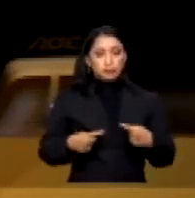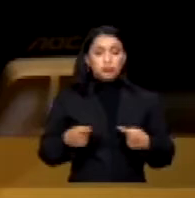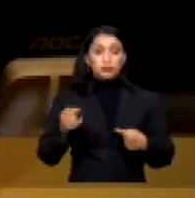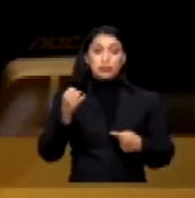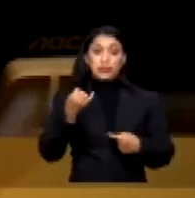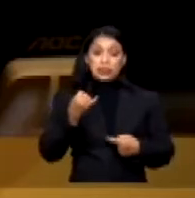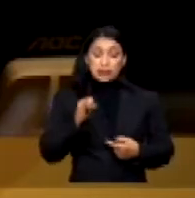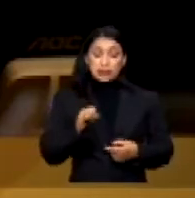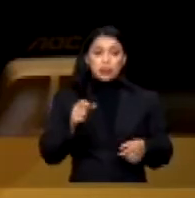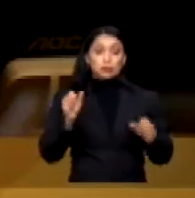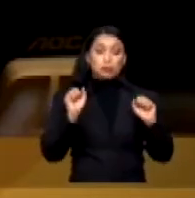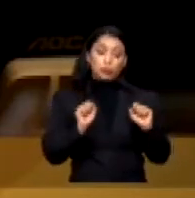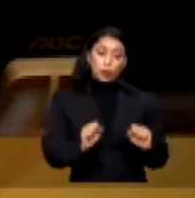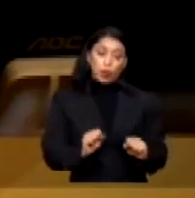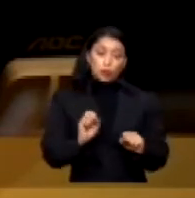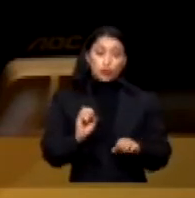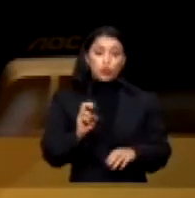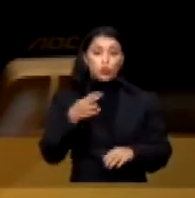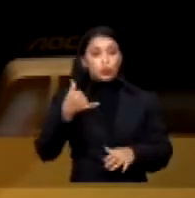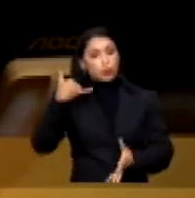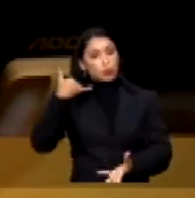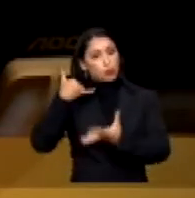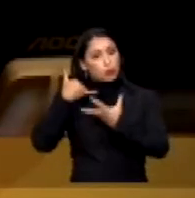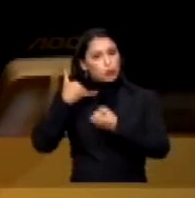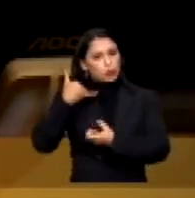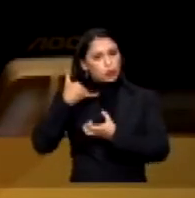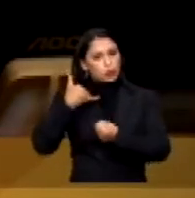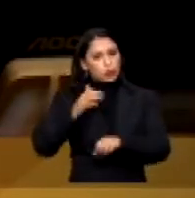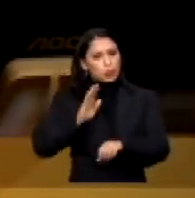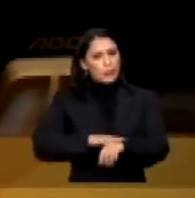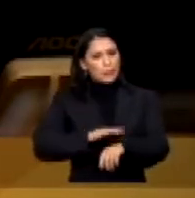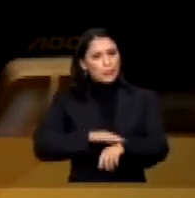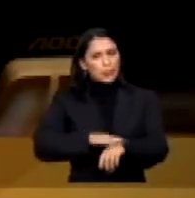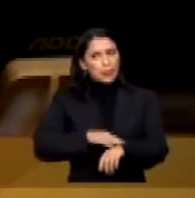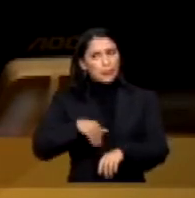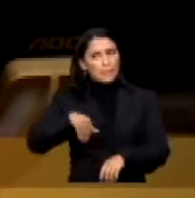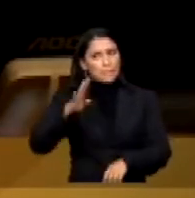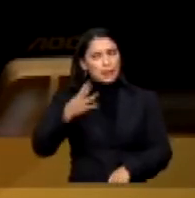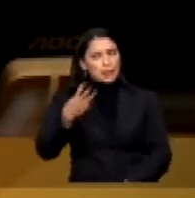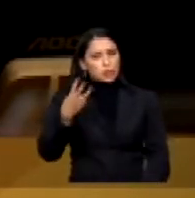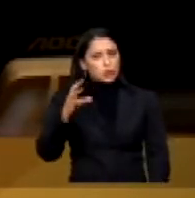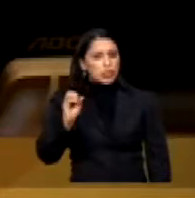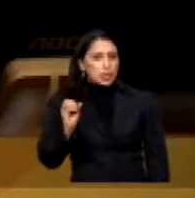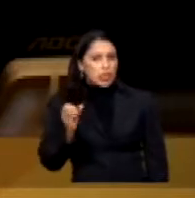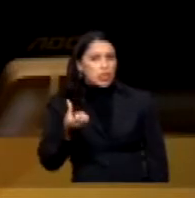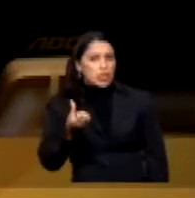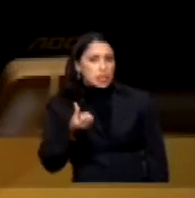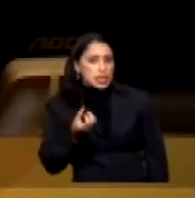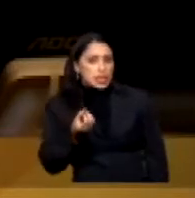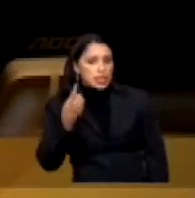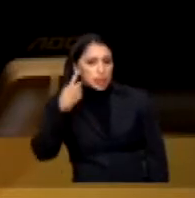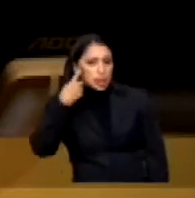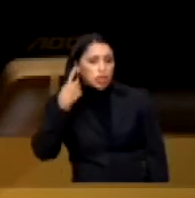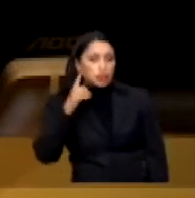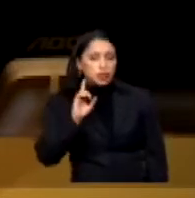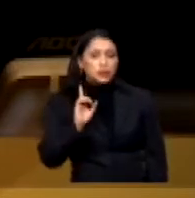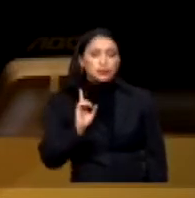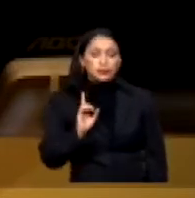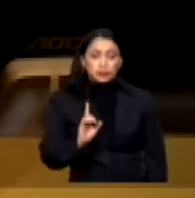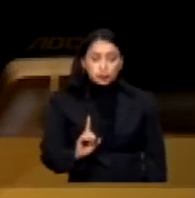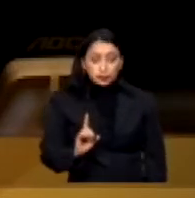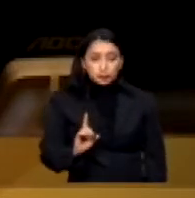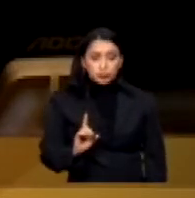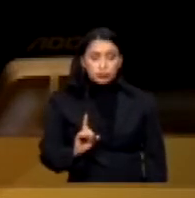se não é proporcional que uma escuta telefônica dure mais do que 30 ou 60 dias, como